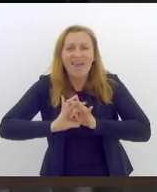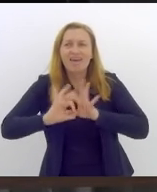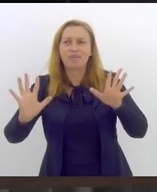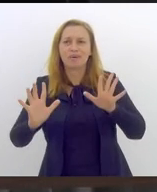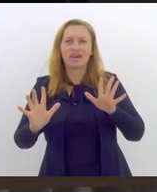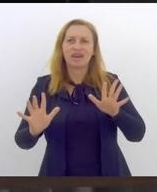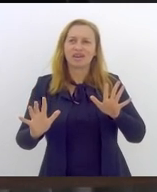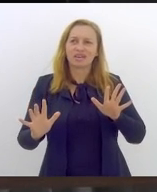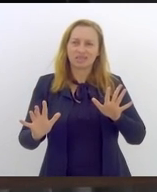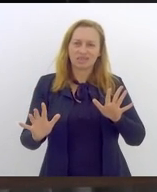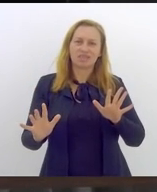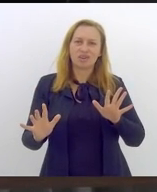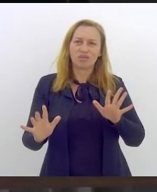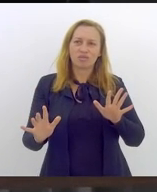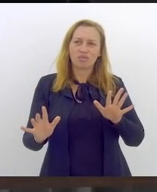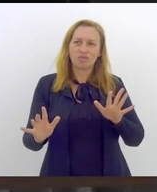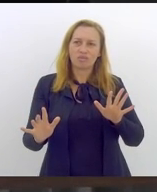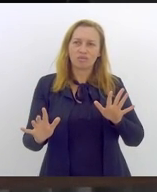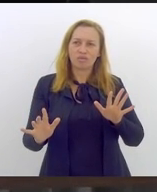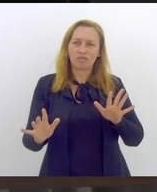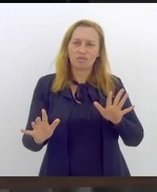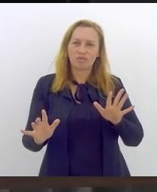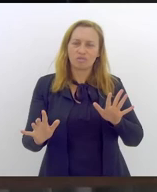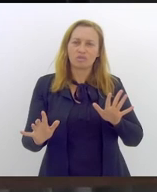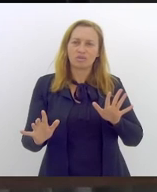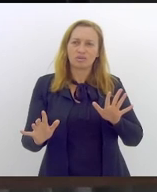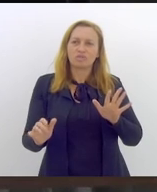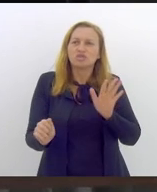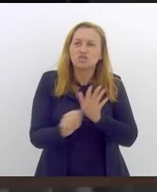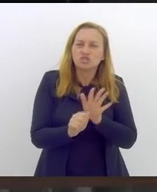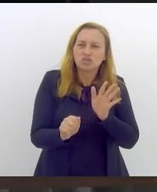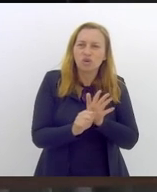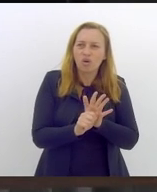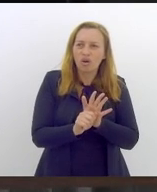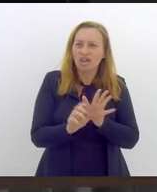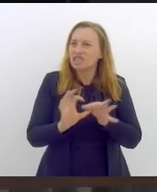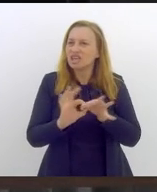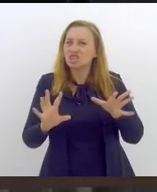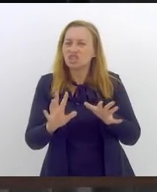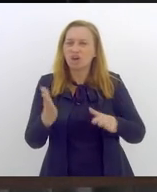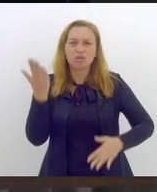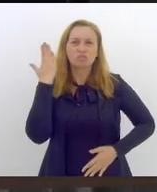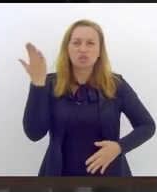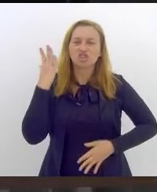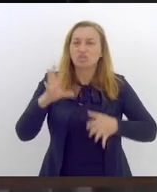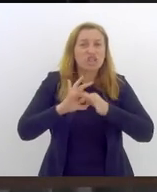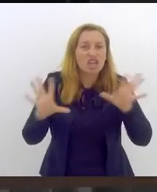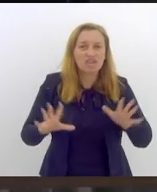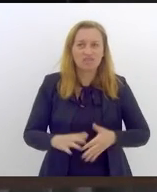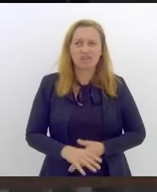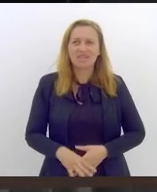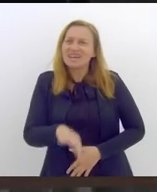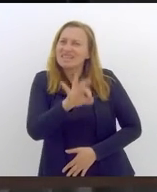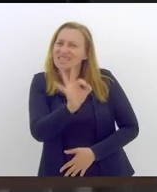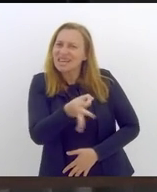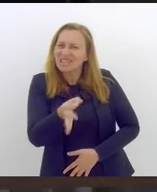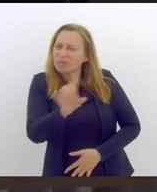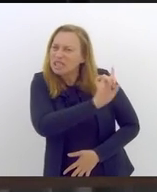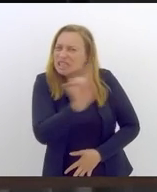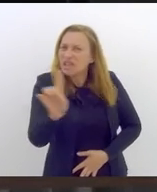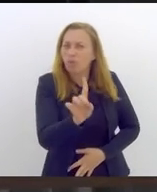cesse o combate ao narcotráfico em nosso país evidentemente que